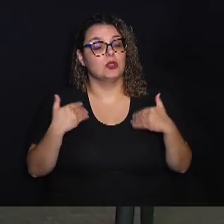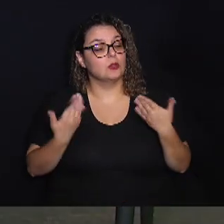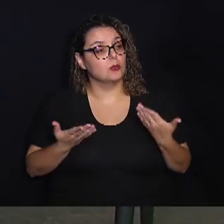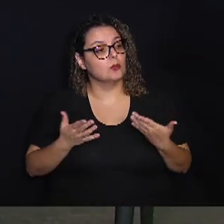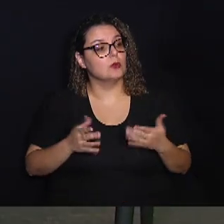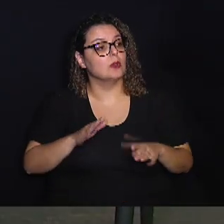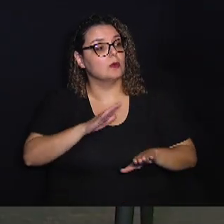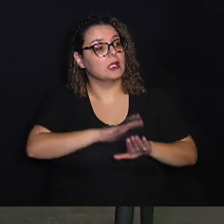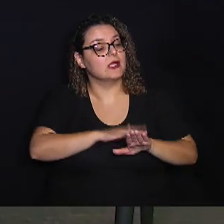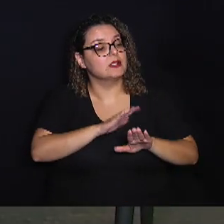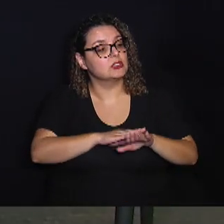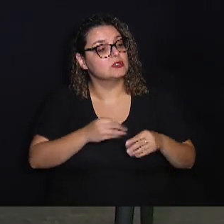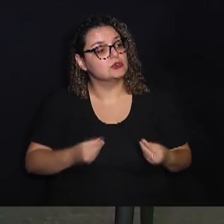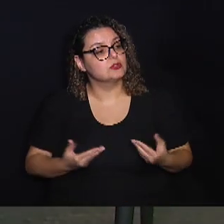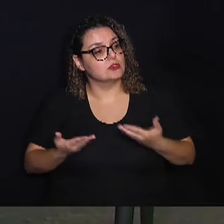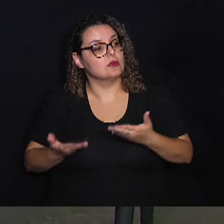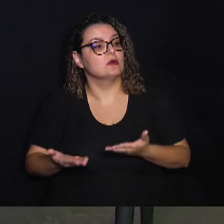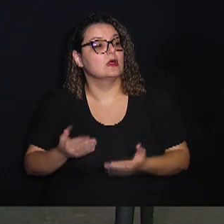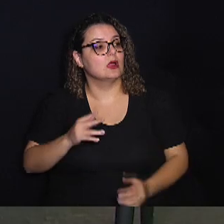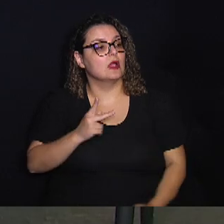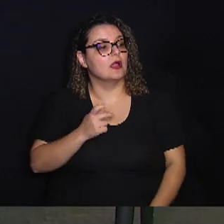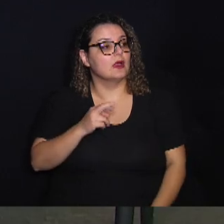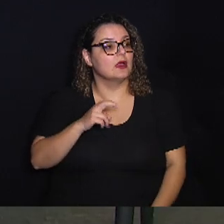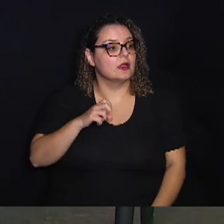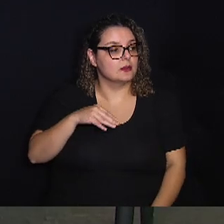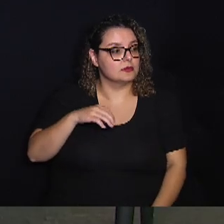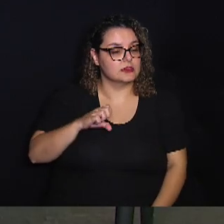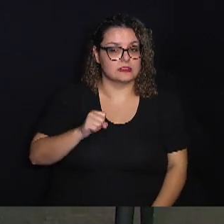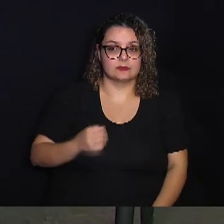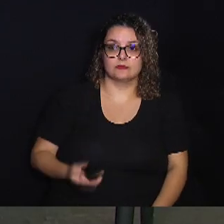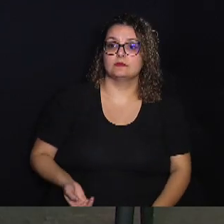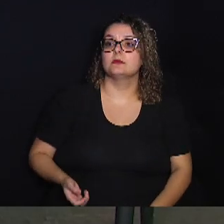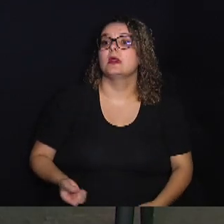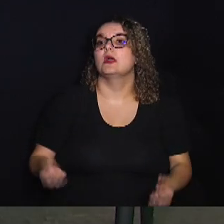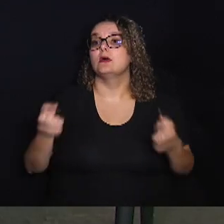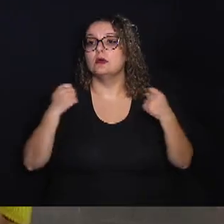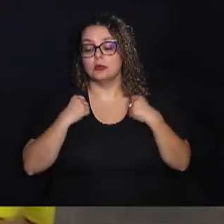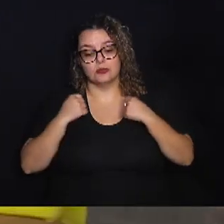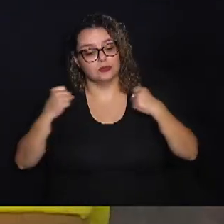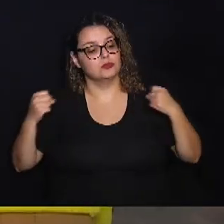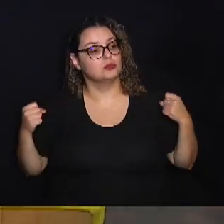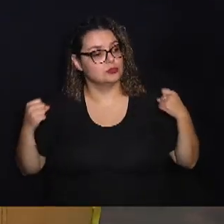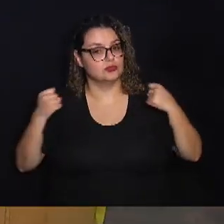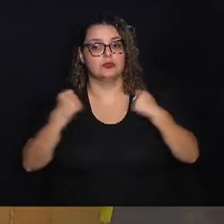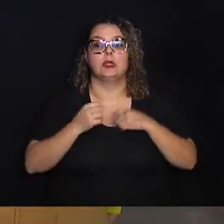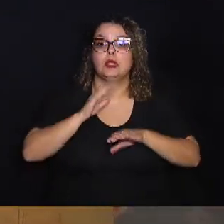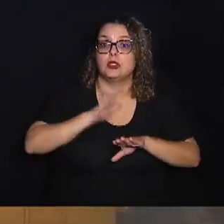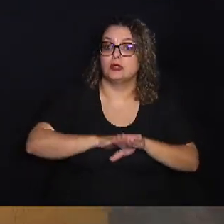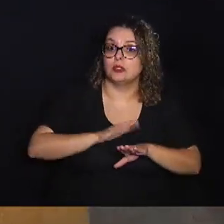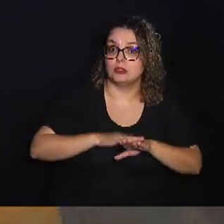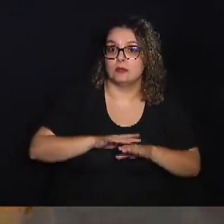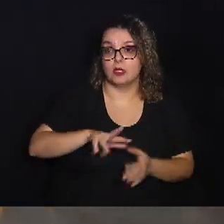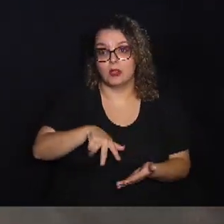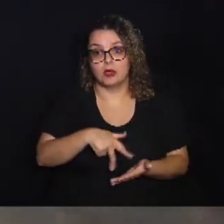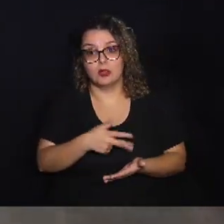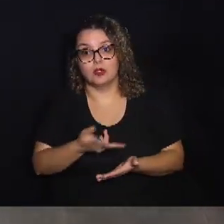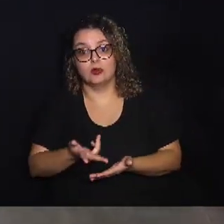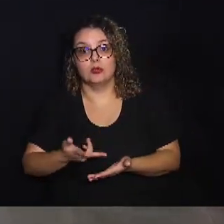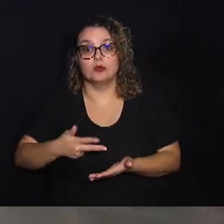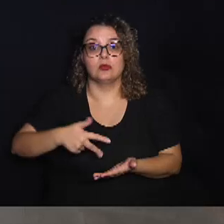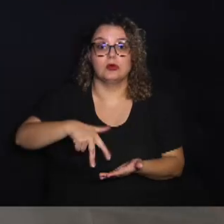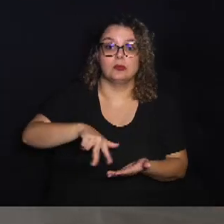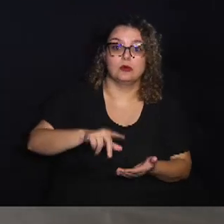que vocês oferecem aqui, Hermes? Olha, nós temos atividades físicas, né, atividade funcional, temos dança, nós